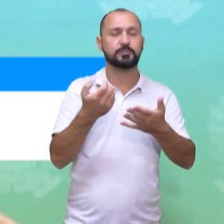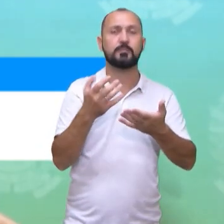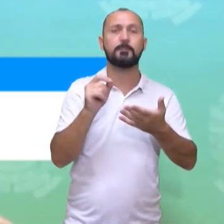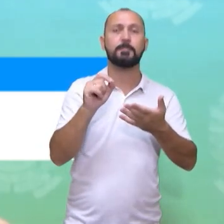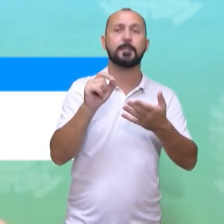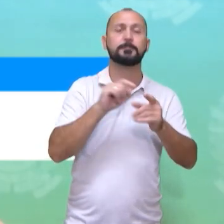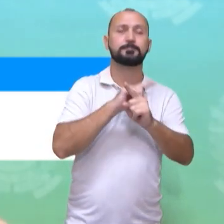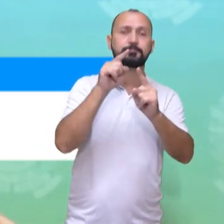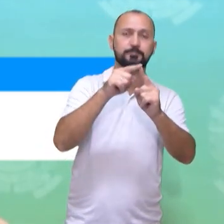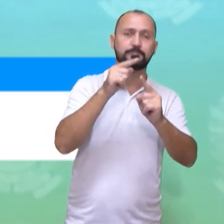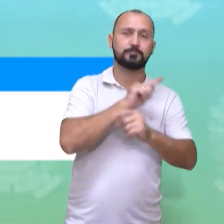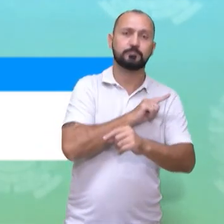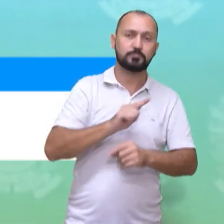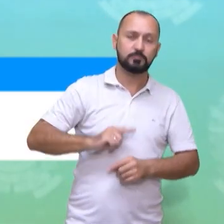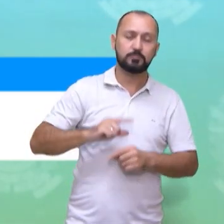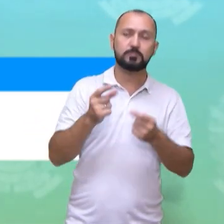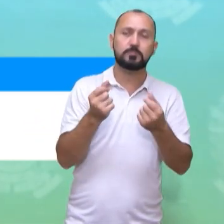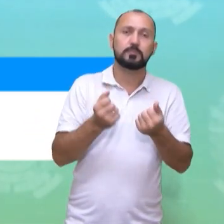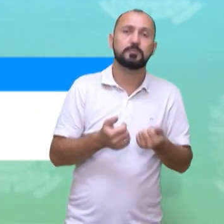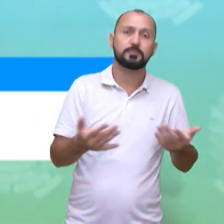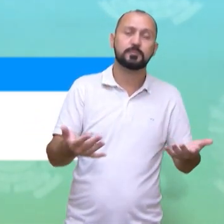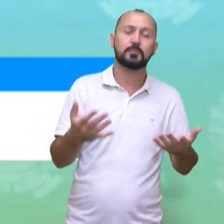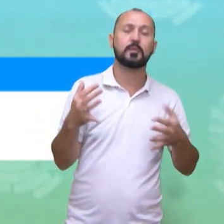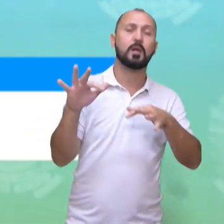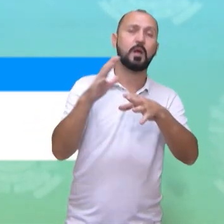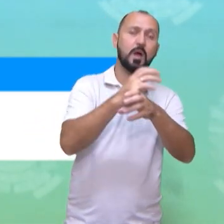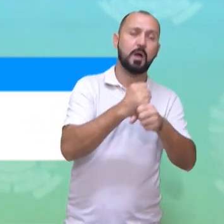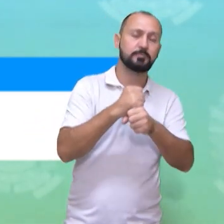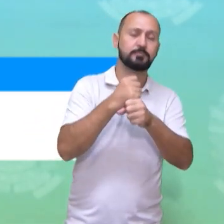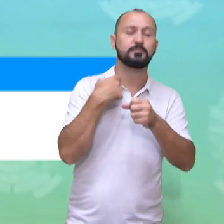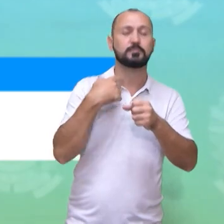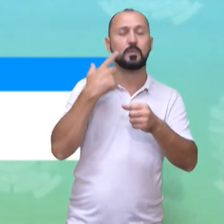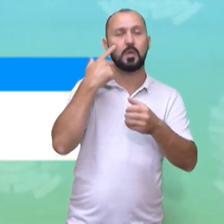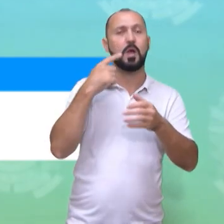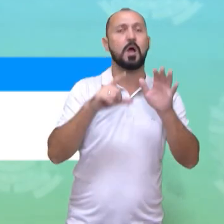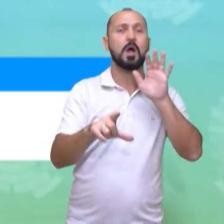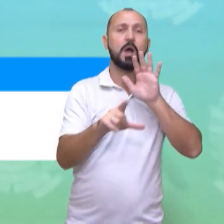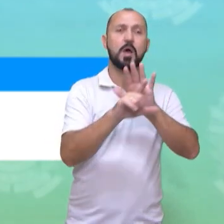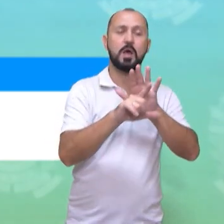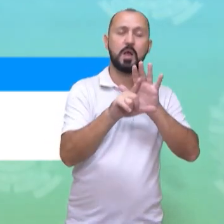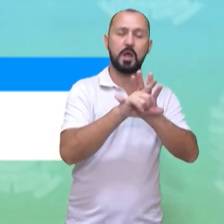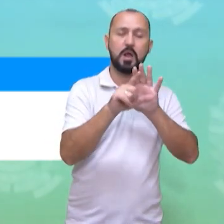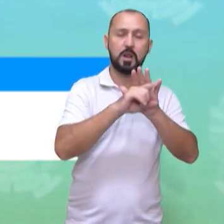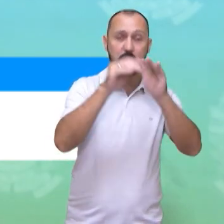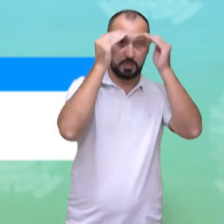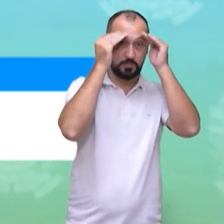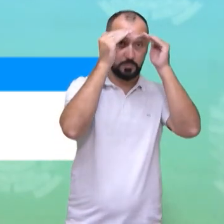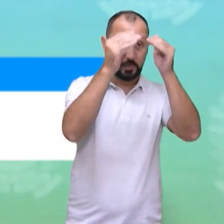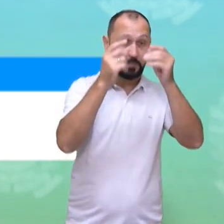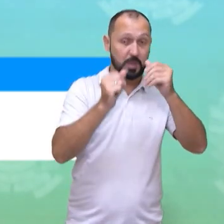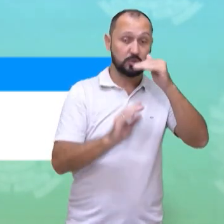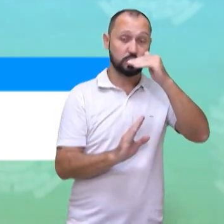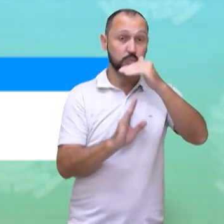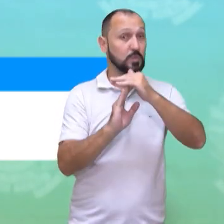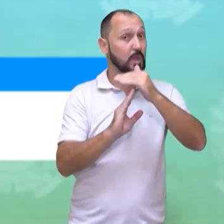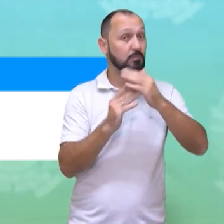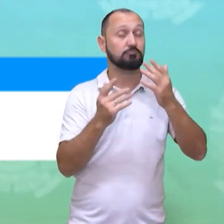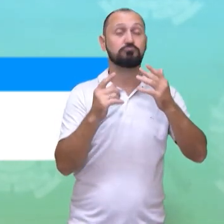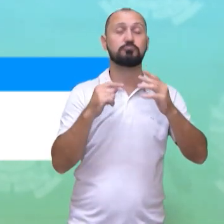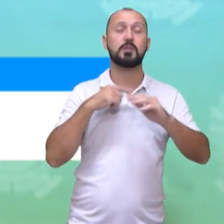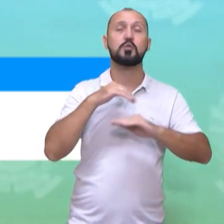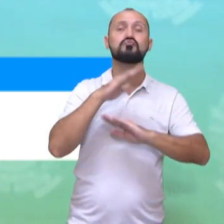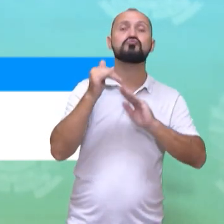das metas do governo e das contas, da sua contabilidade, o cumprimento da lei de responsabilidade fiscal, traz todo aquilo